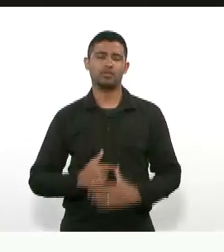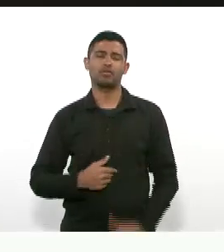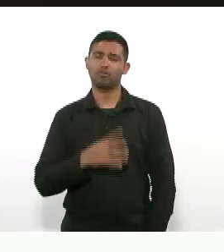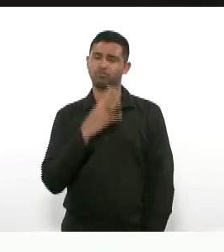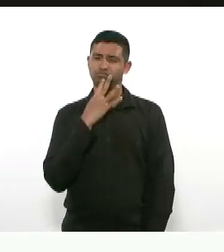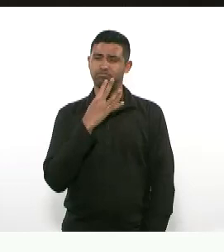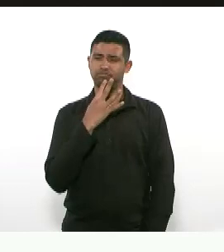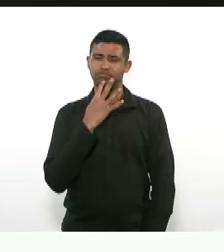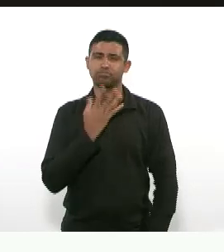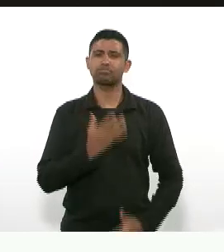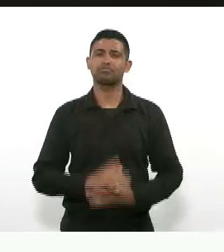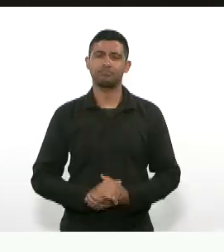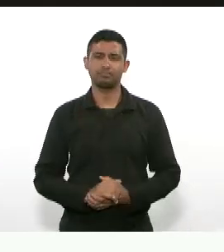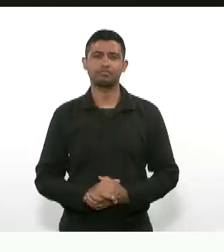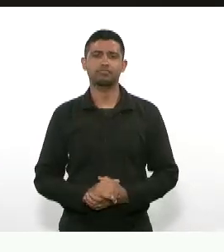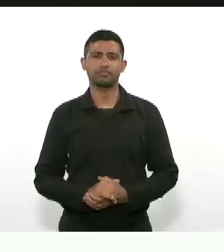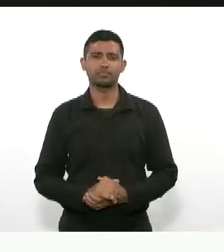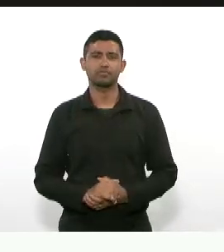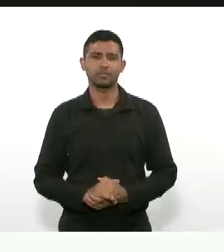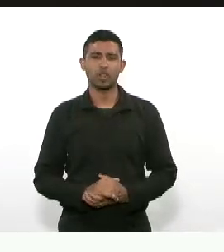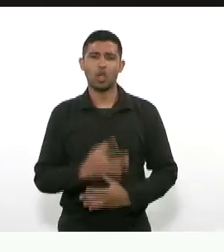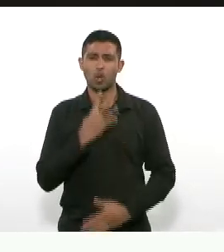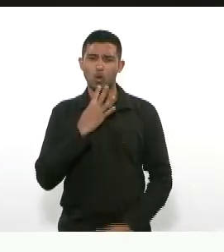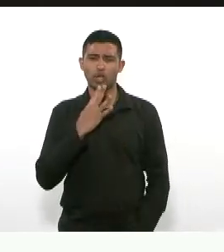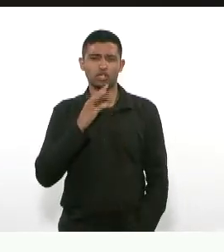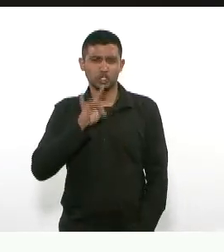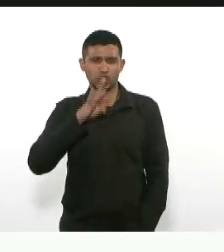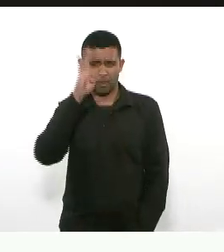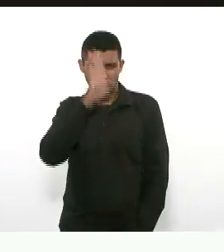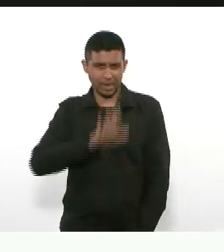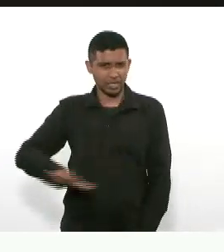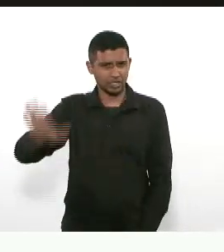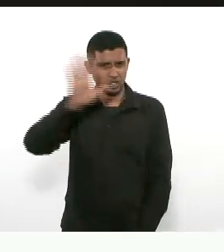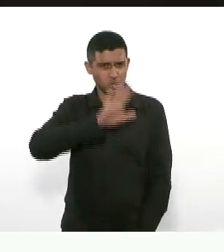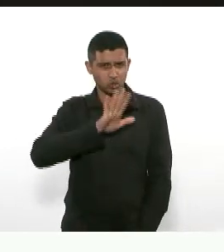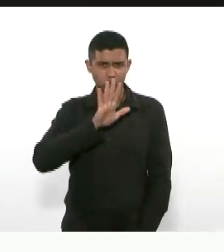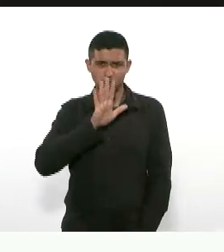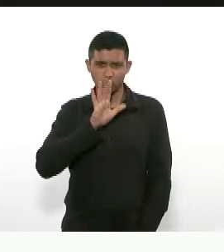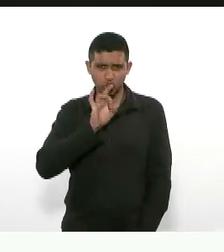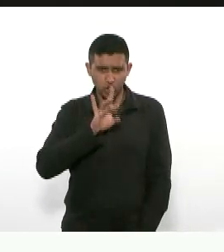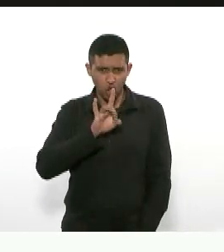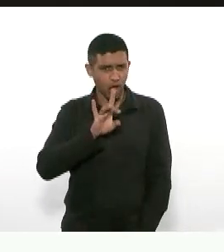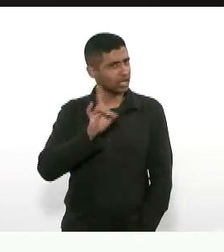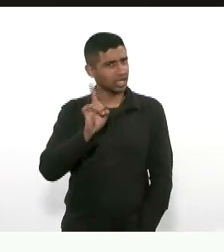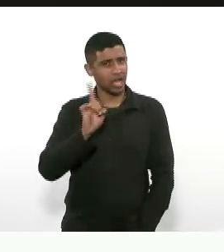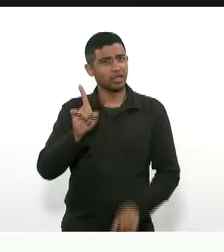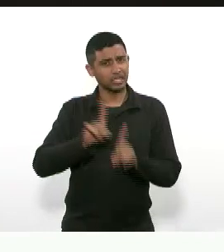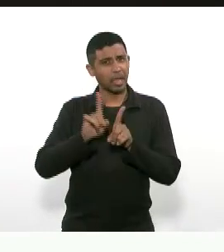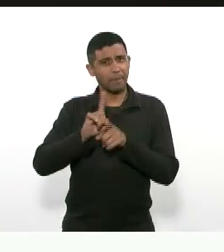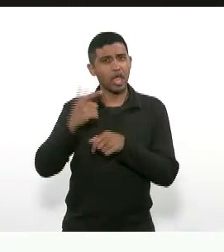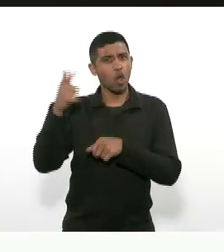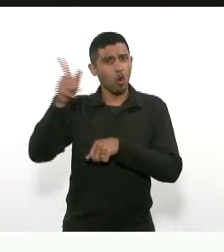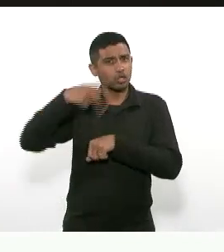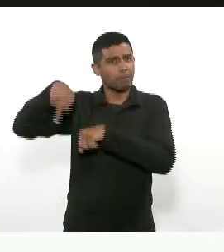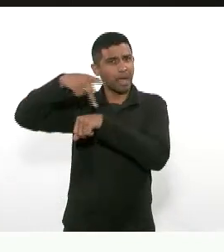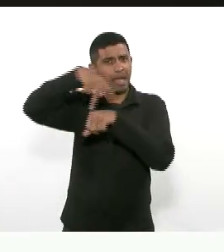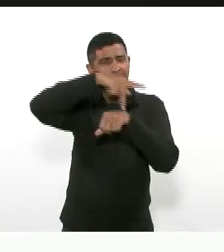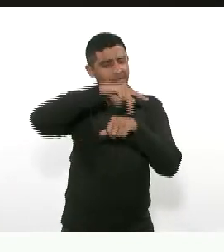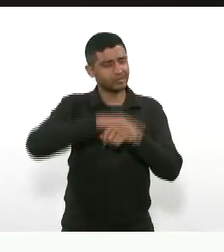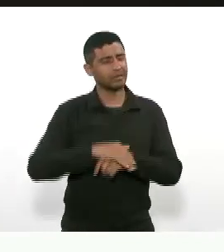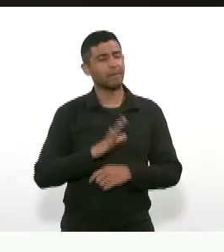conheço não só o Brasil, a perícia no Brasil, como fora também, e o que nós